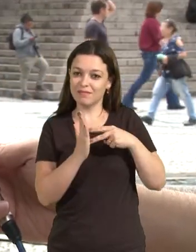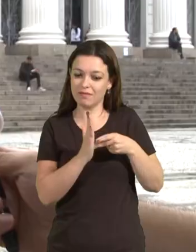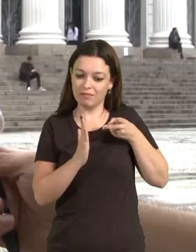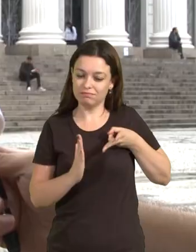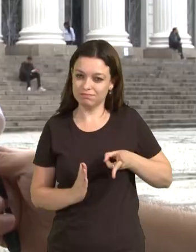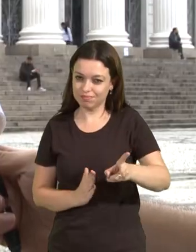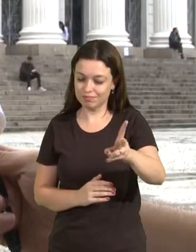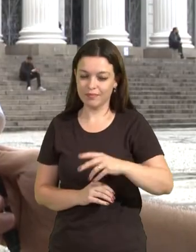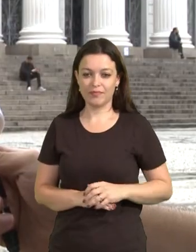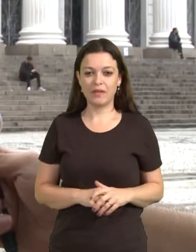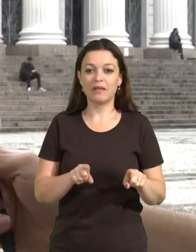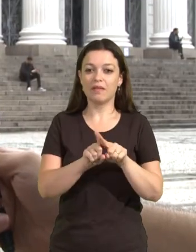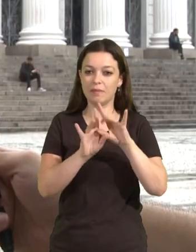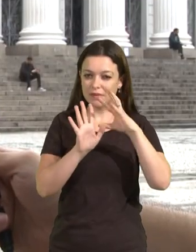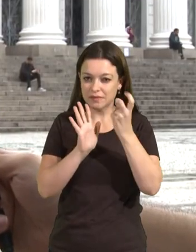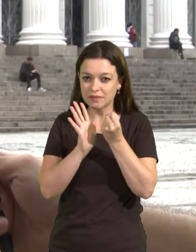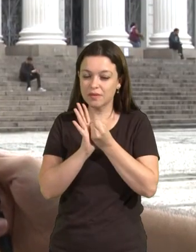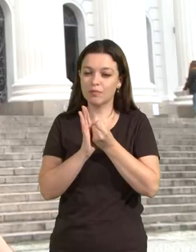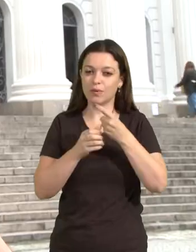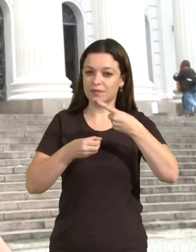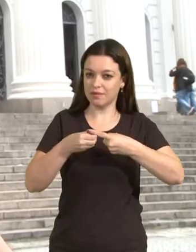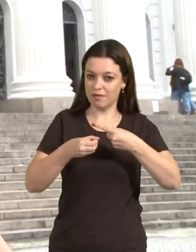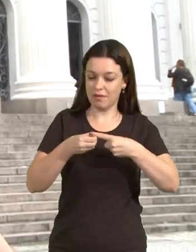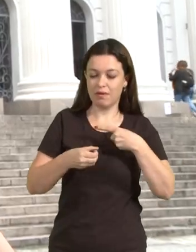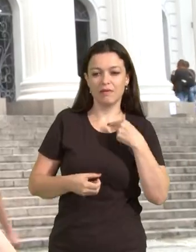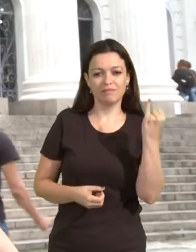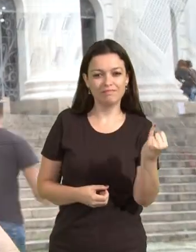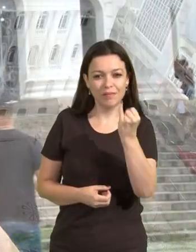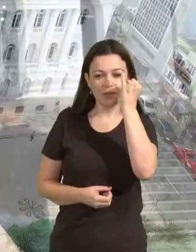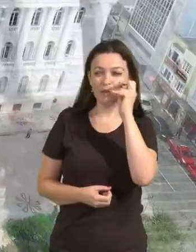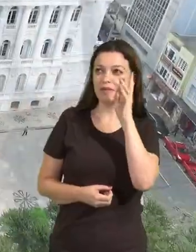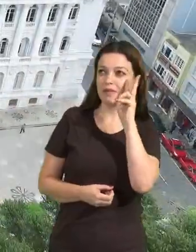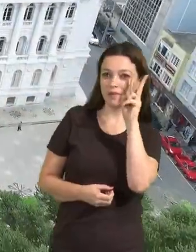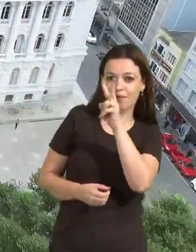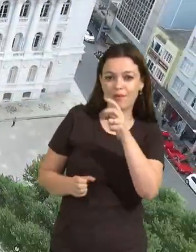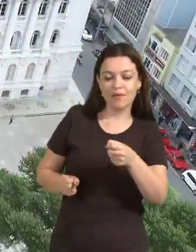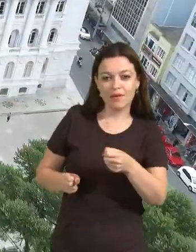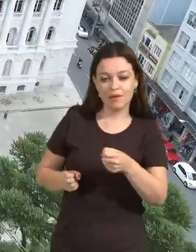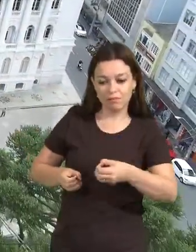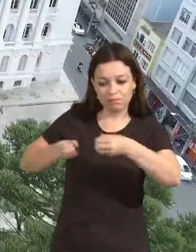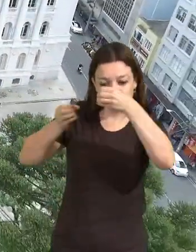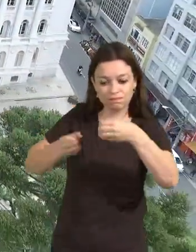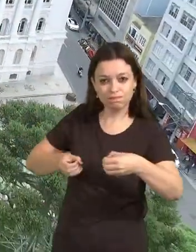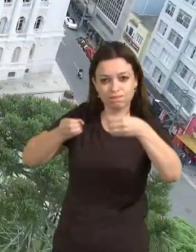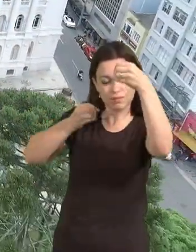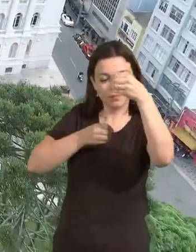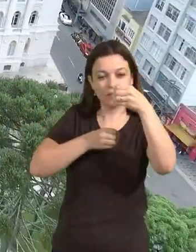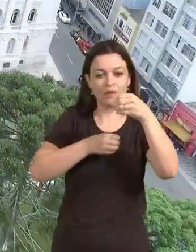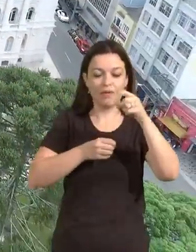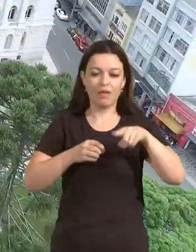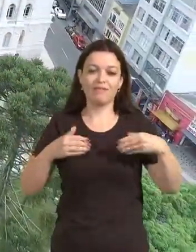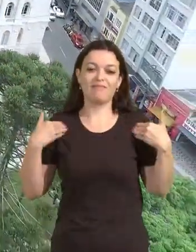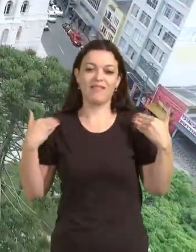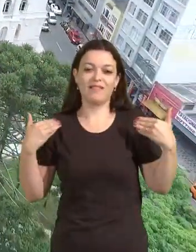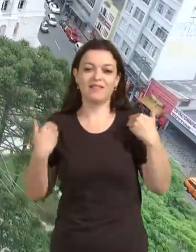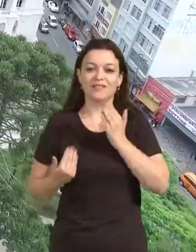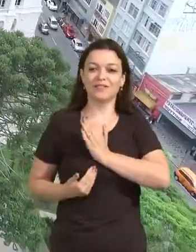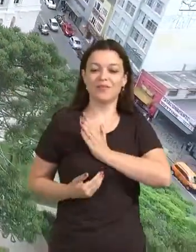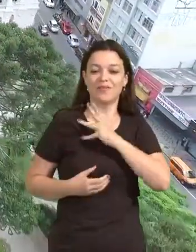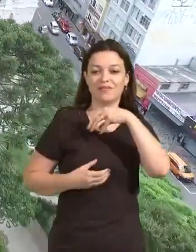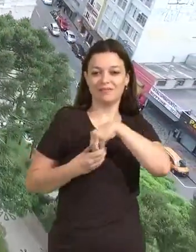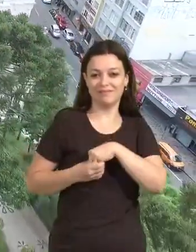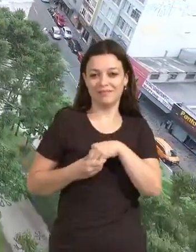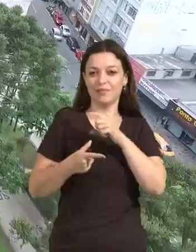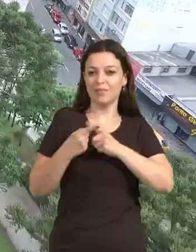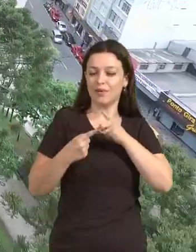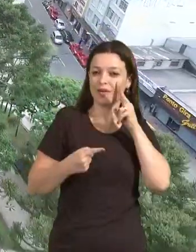né? Acho que simboliza muito bem o nosso estado. É bem significante, é uma coisa que, sabe, alegra o coração da gente,